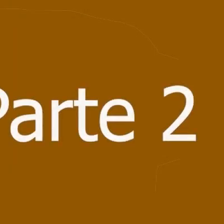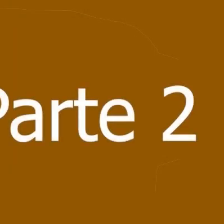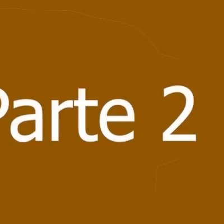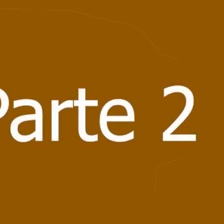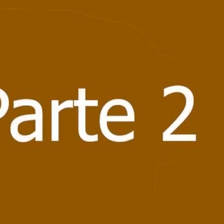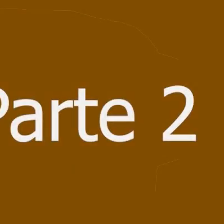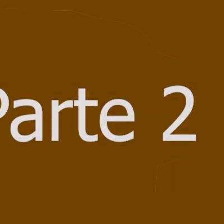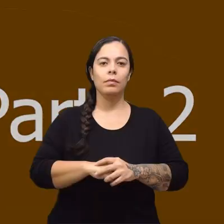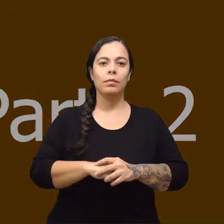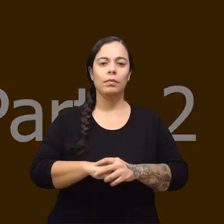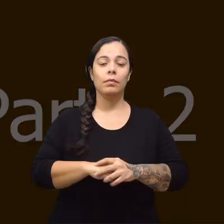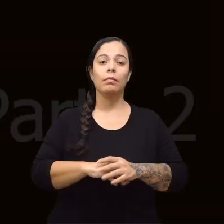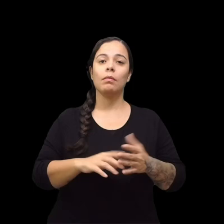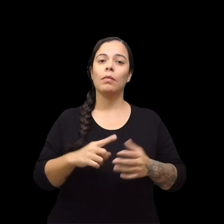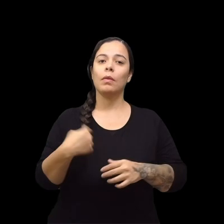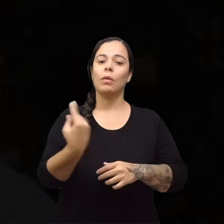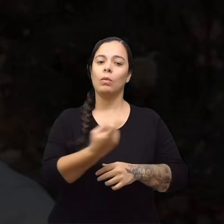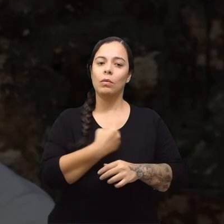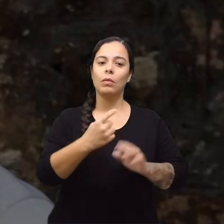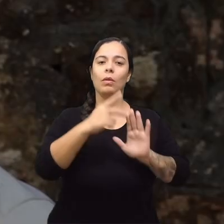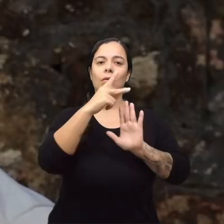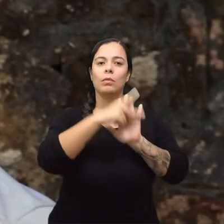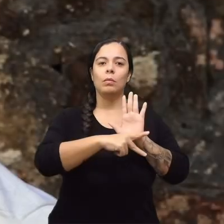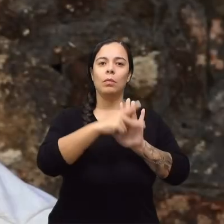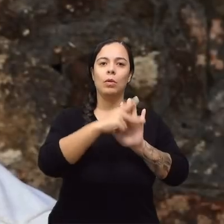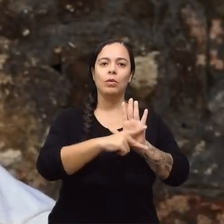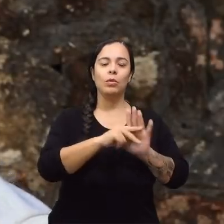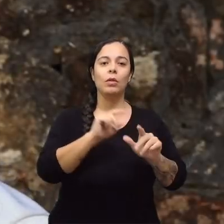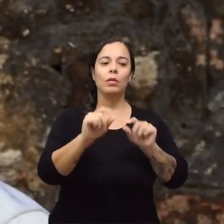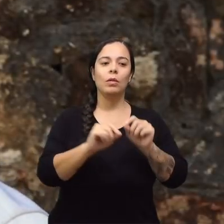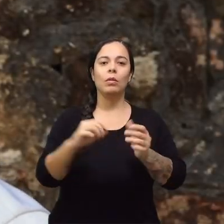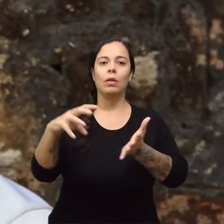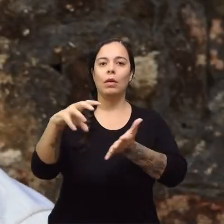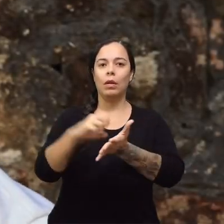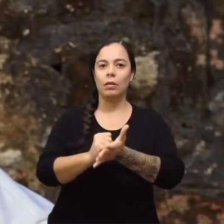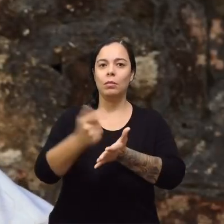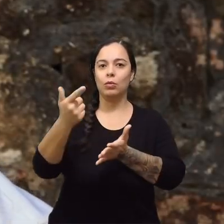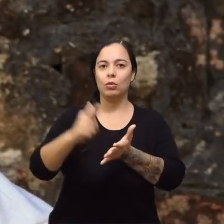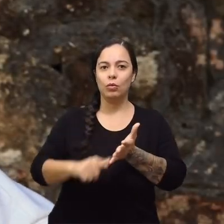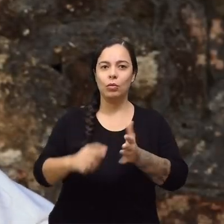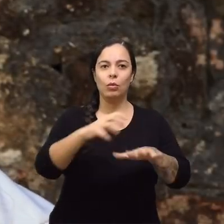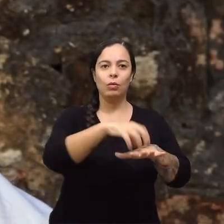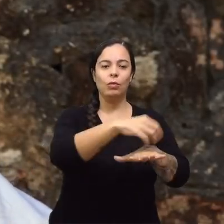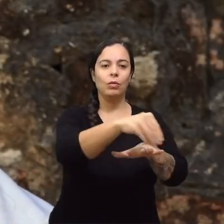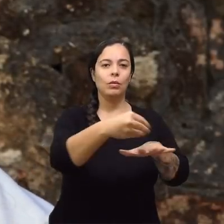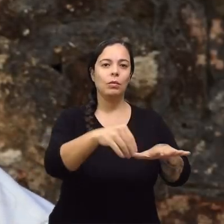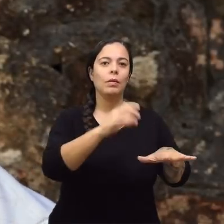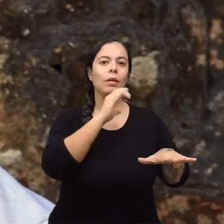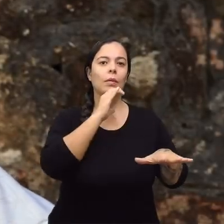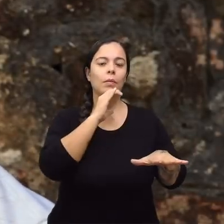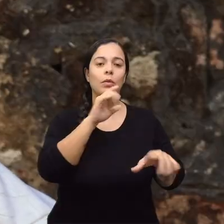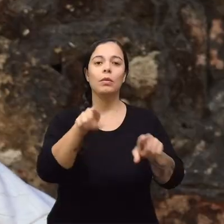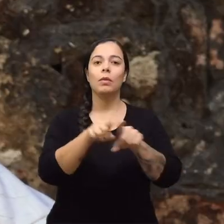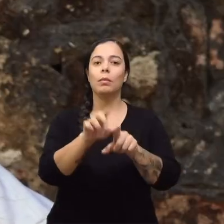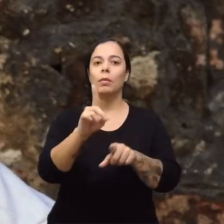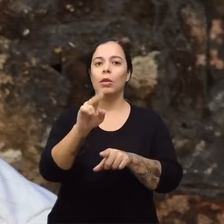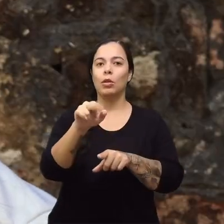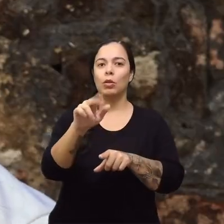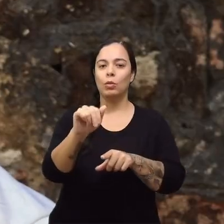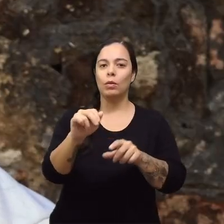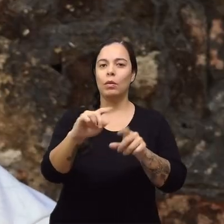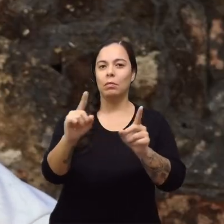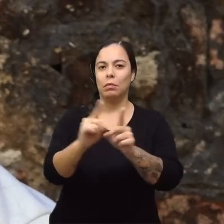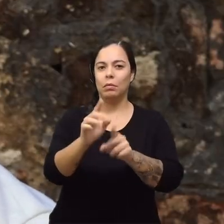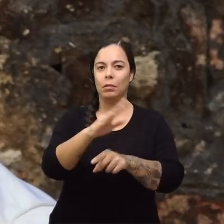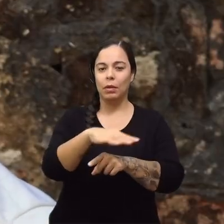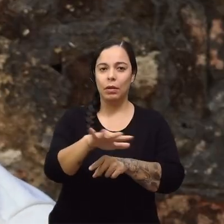Nosso projeto é um projeto de recadastramento dos sítios arqueológicos Sambaqui de Camboinhas e Duna Pequena, localizados hoje no bairro